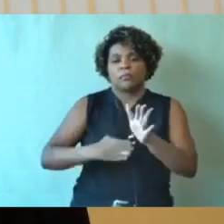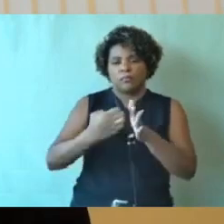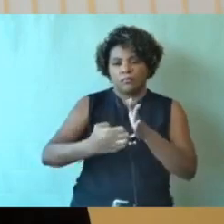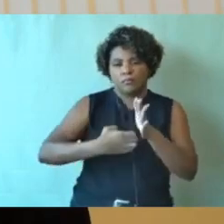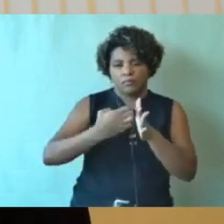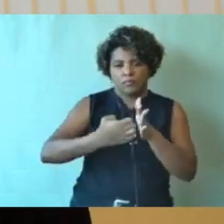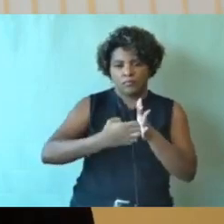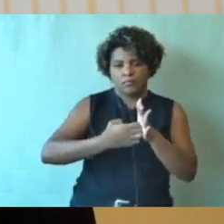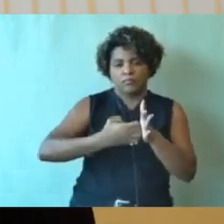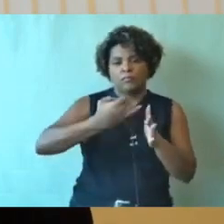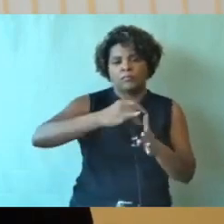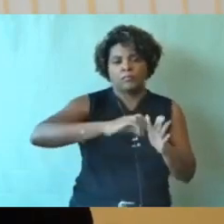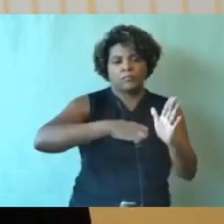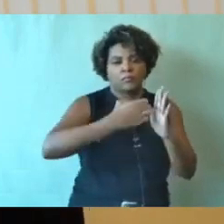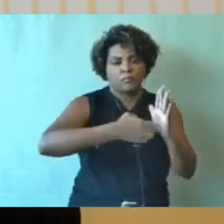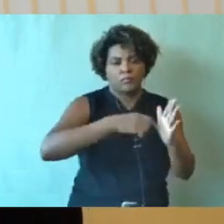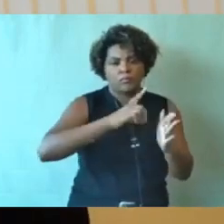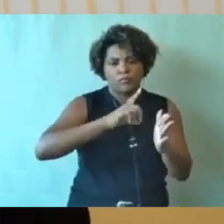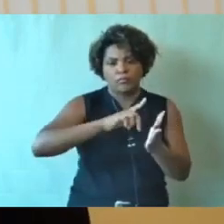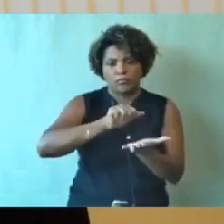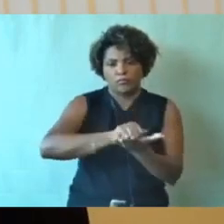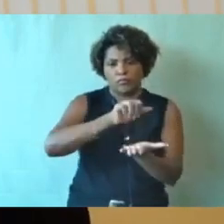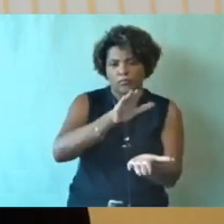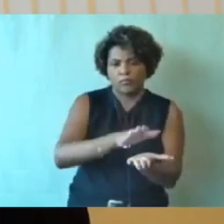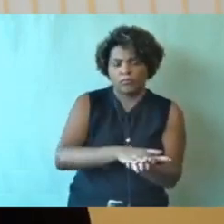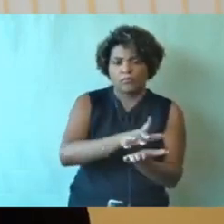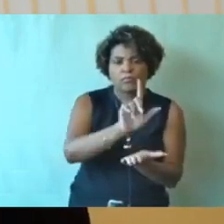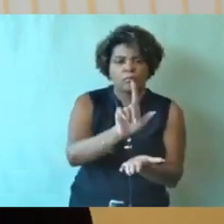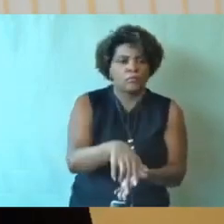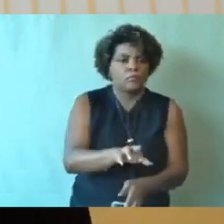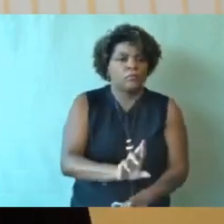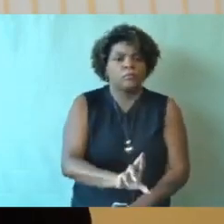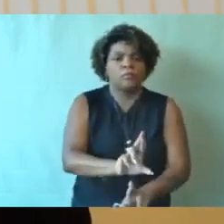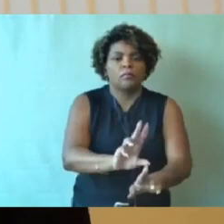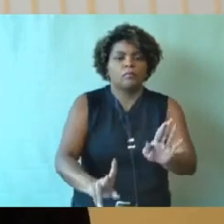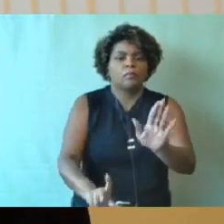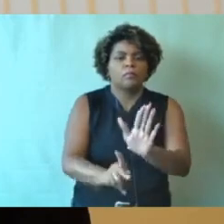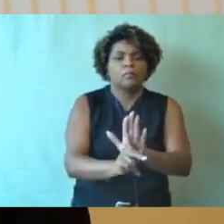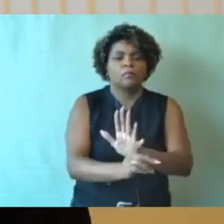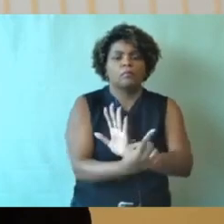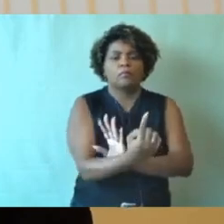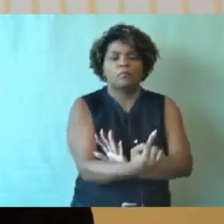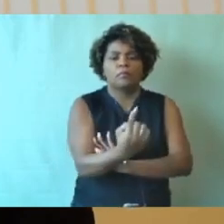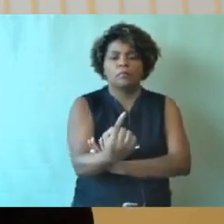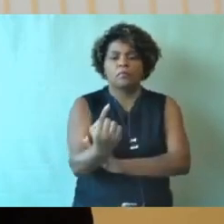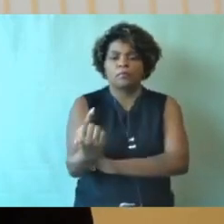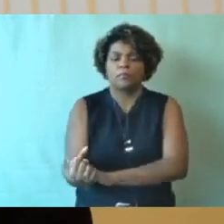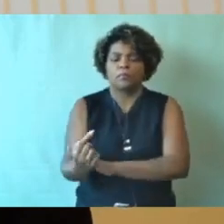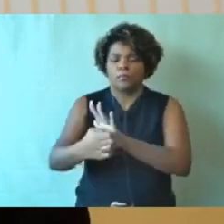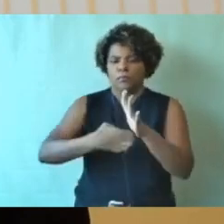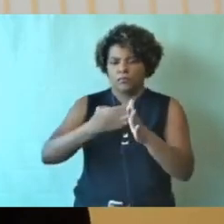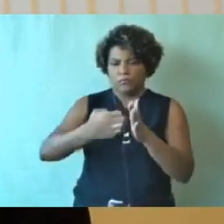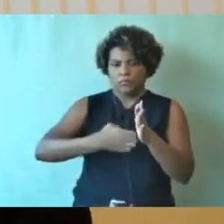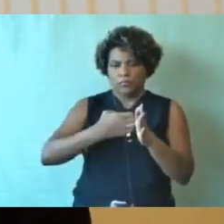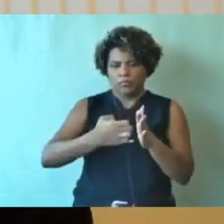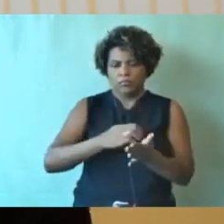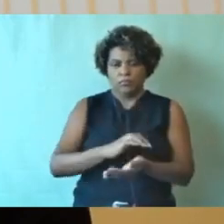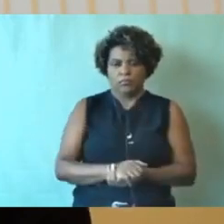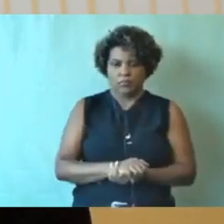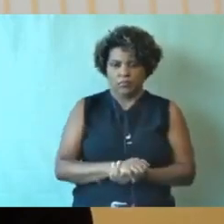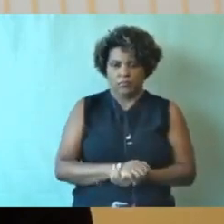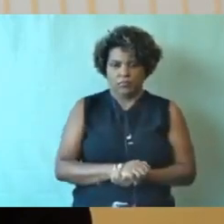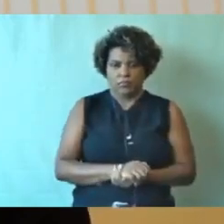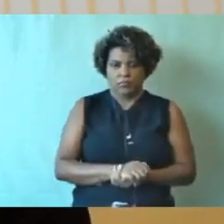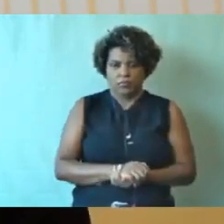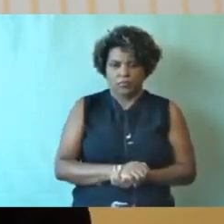é descontada da empresa. O consórcio então, não deixa, cada um recebe a sua eficiência. Se ele